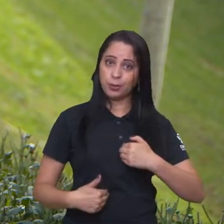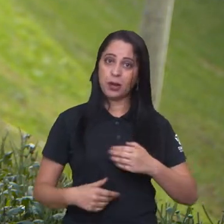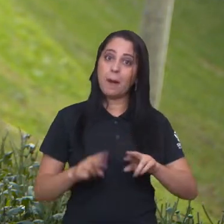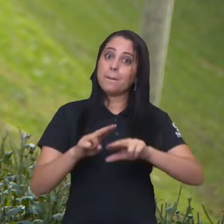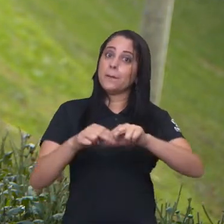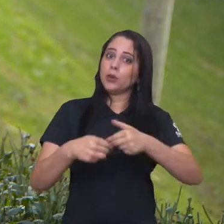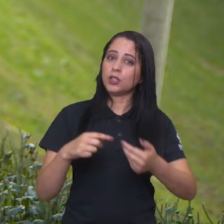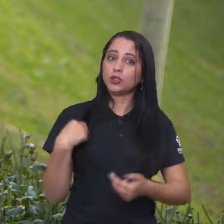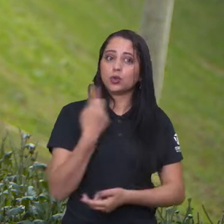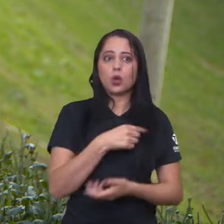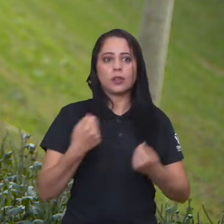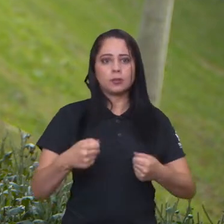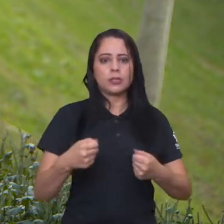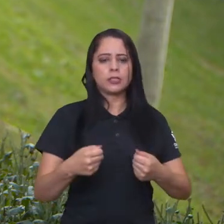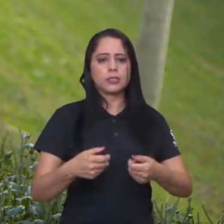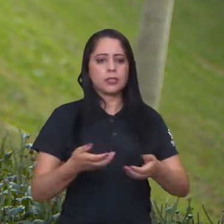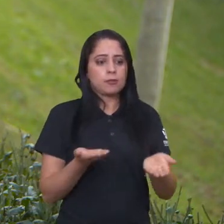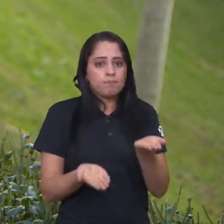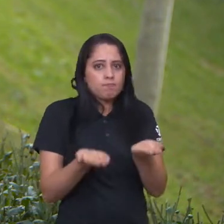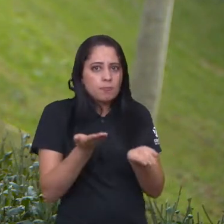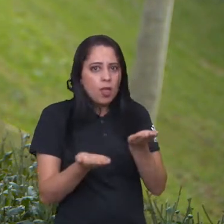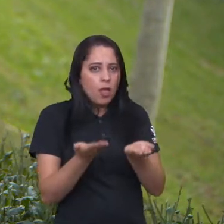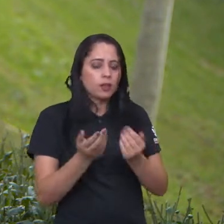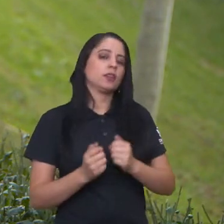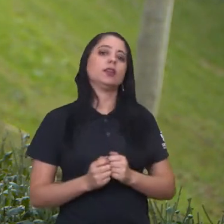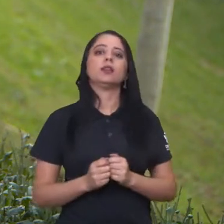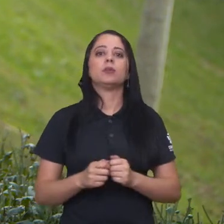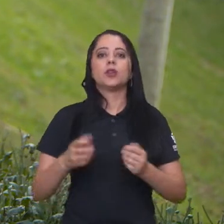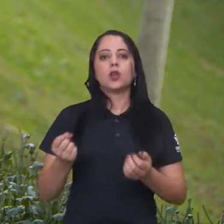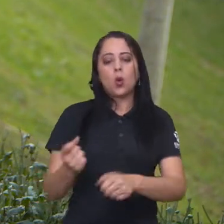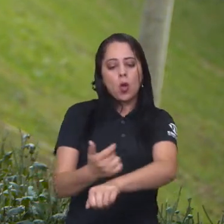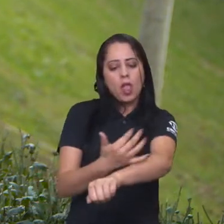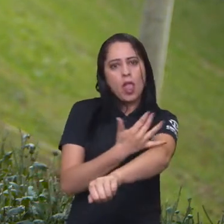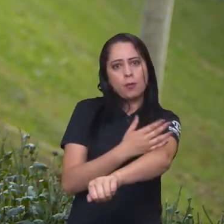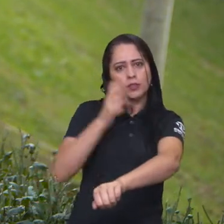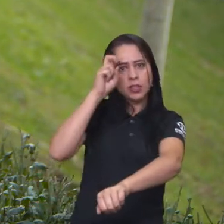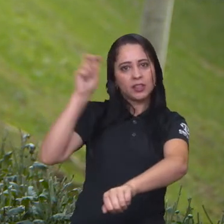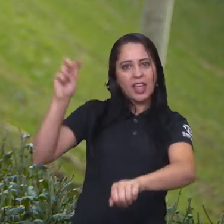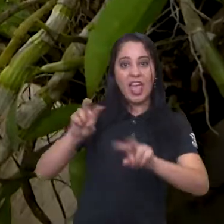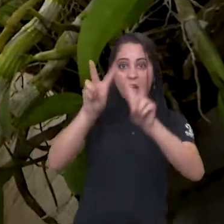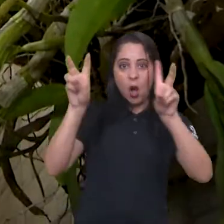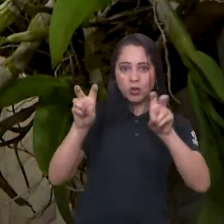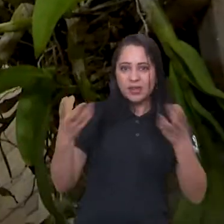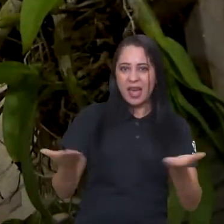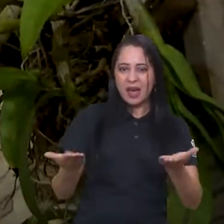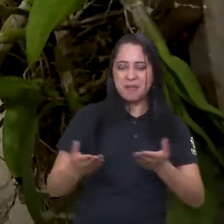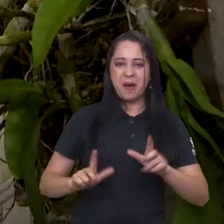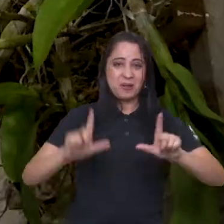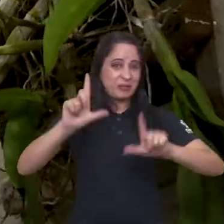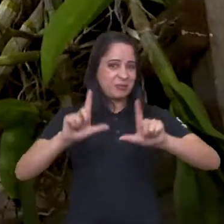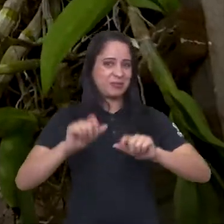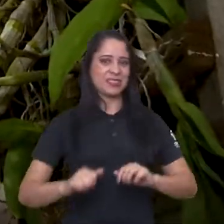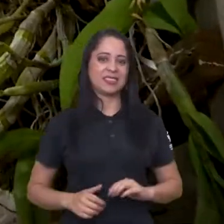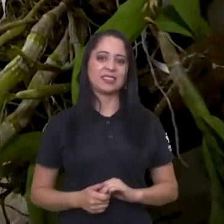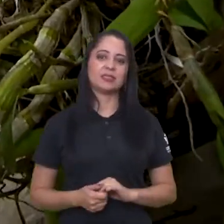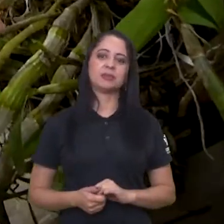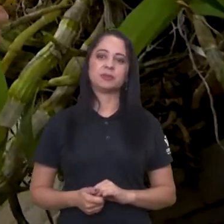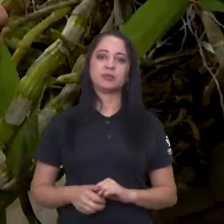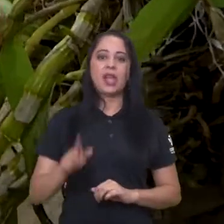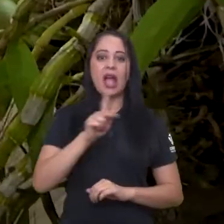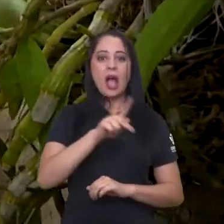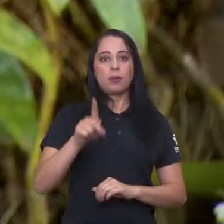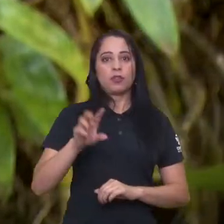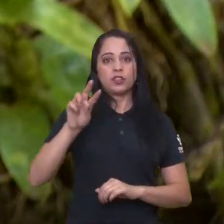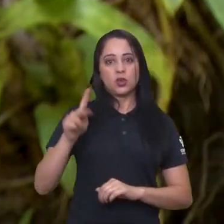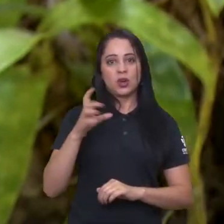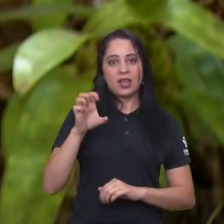de comportamento. Inteligência emocional é o tema do De Bem com Você de hoje. A professora Heloísa buscou